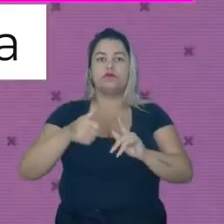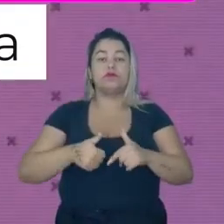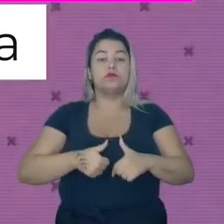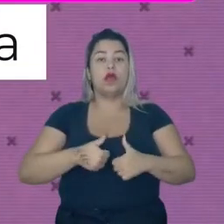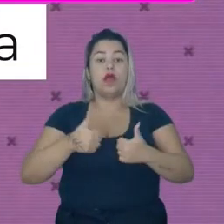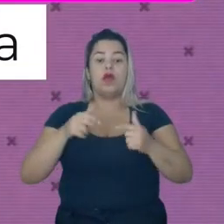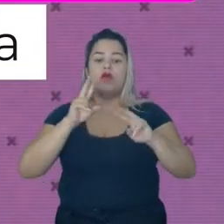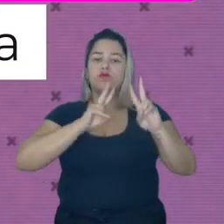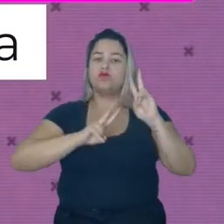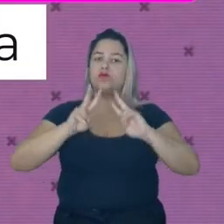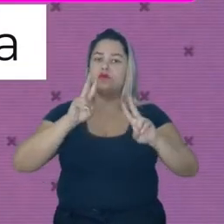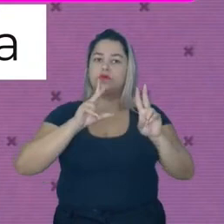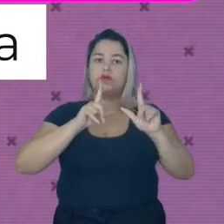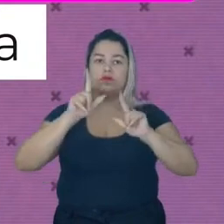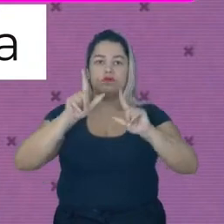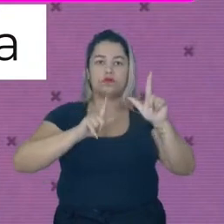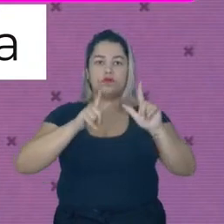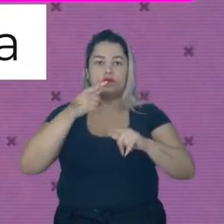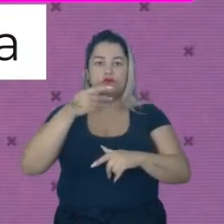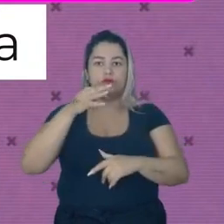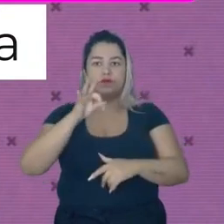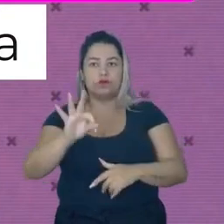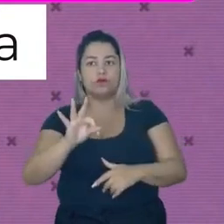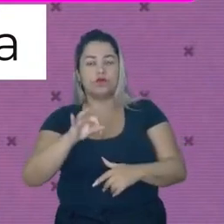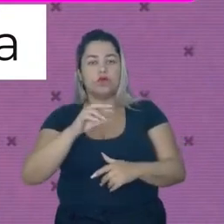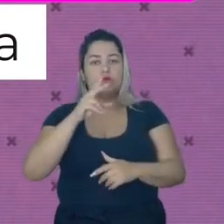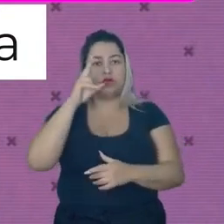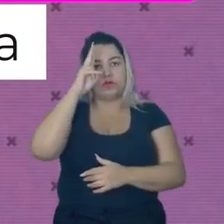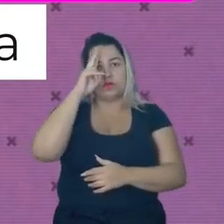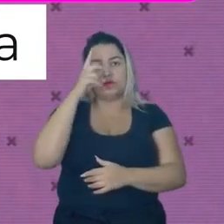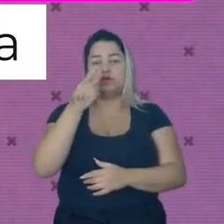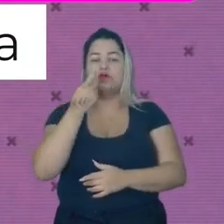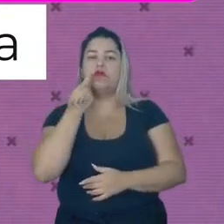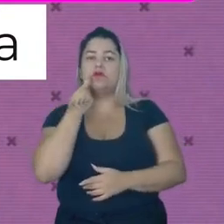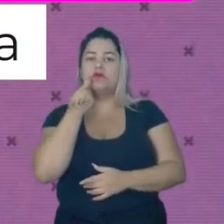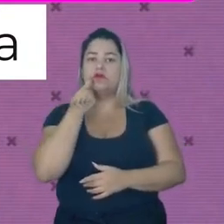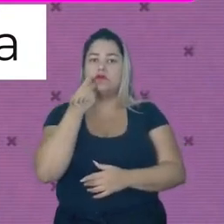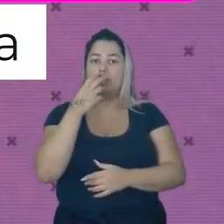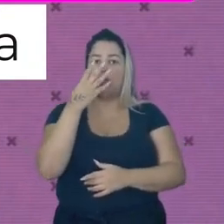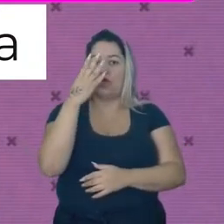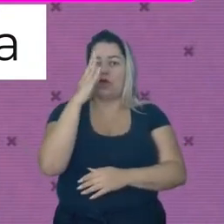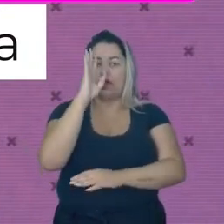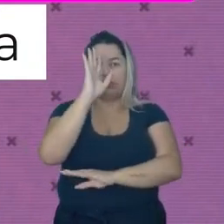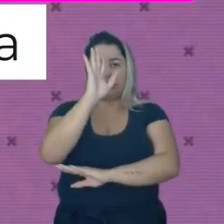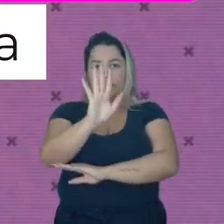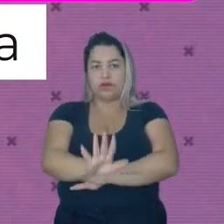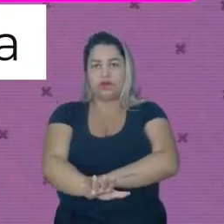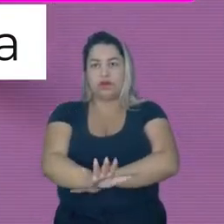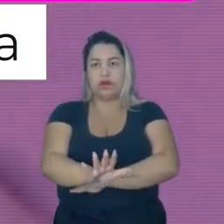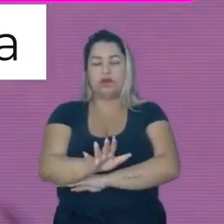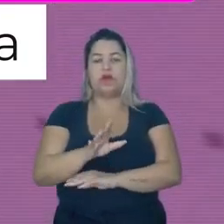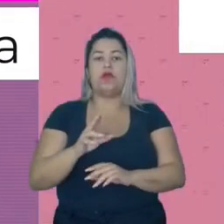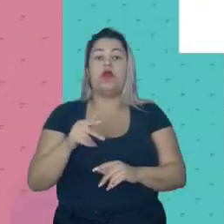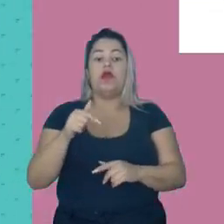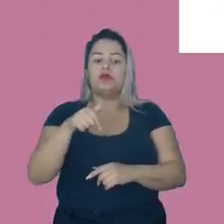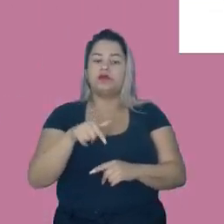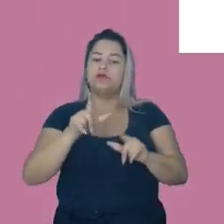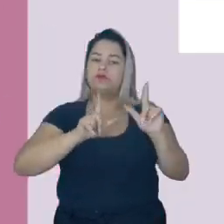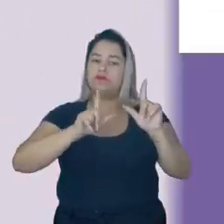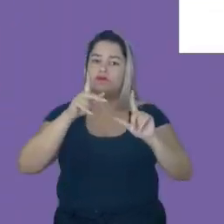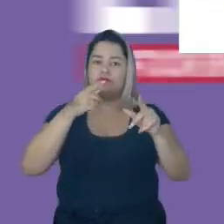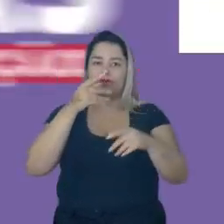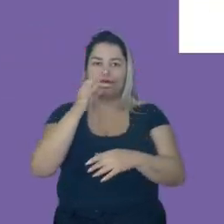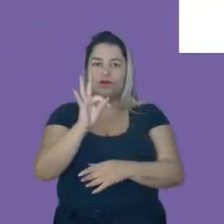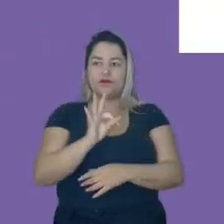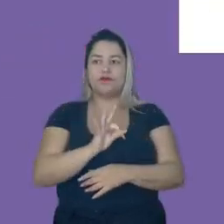Acompanhe o programa TV Elas por Elas Formação de segunda a sexta-feira, sempre às 4h, aqui na TV